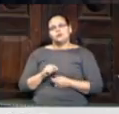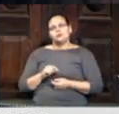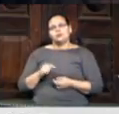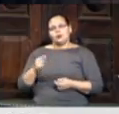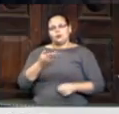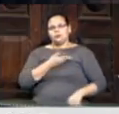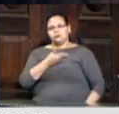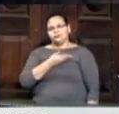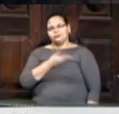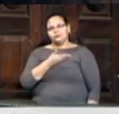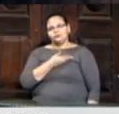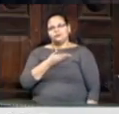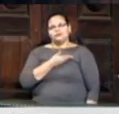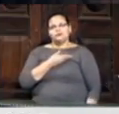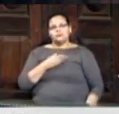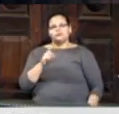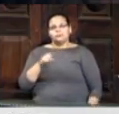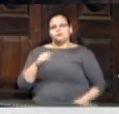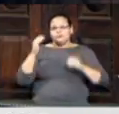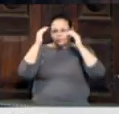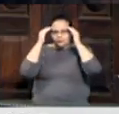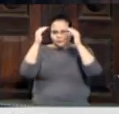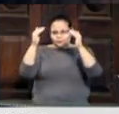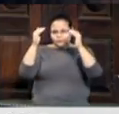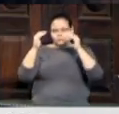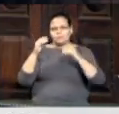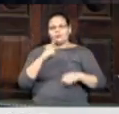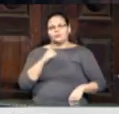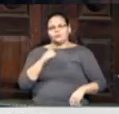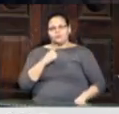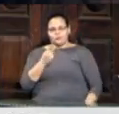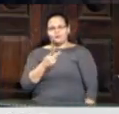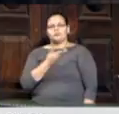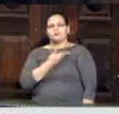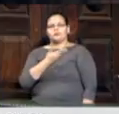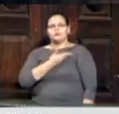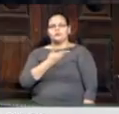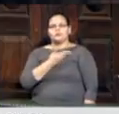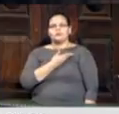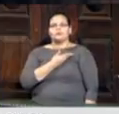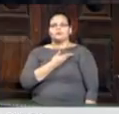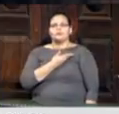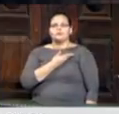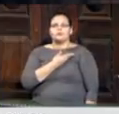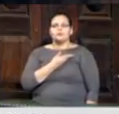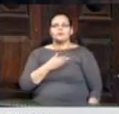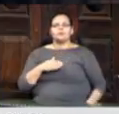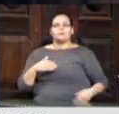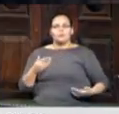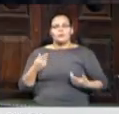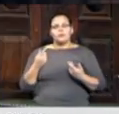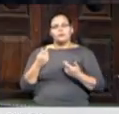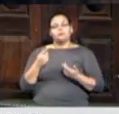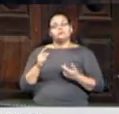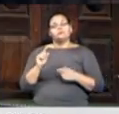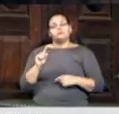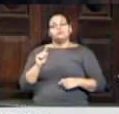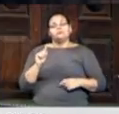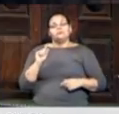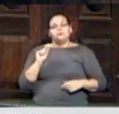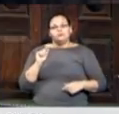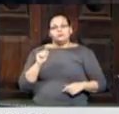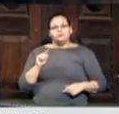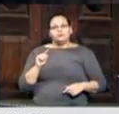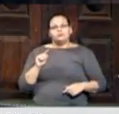a amizade que eu sinto, o respeito que eu tenho por você, meu amigo Cravo Albim, e no que prescindi